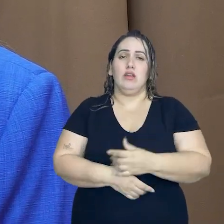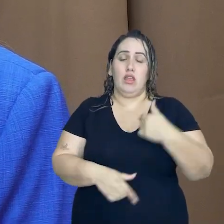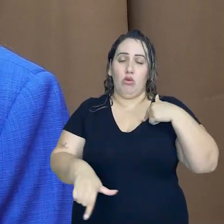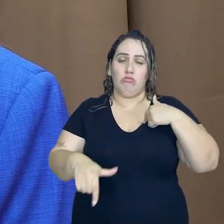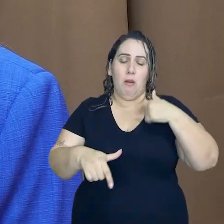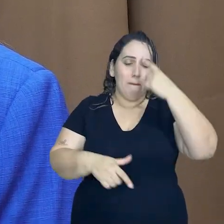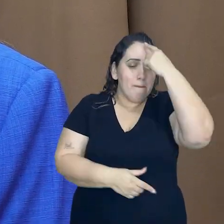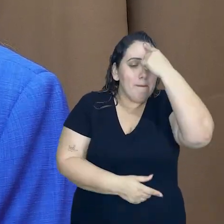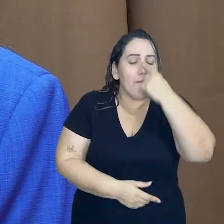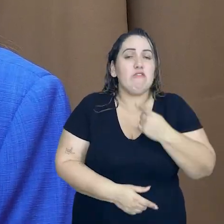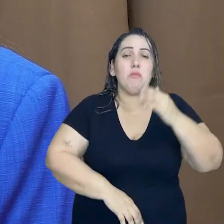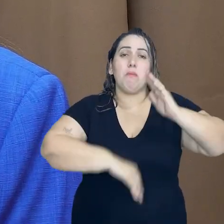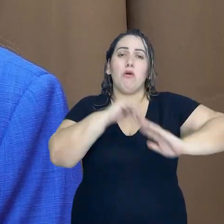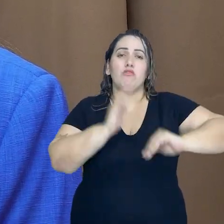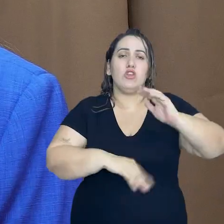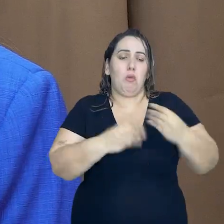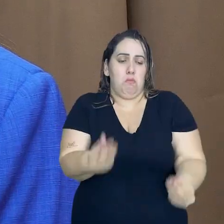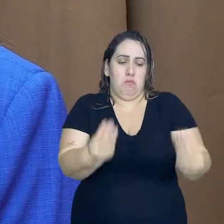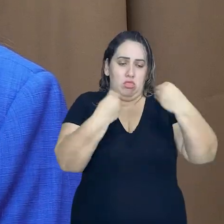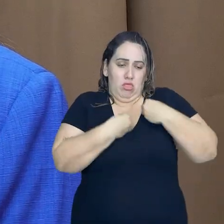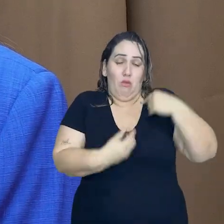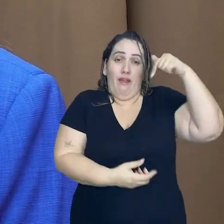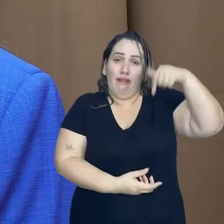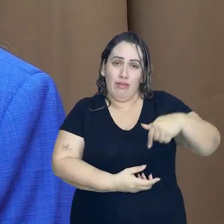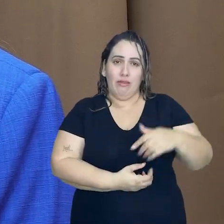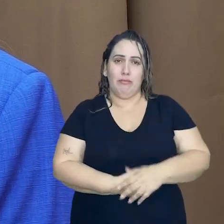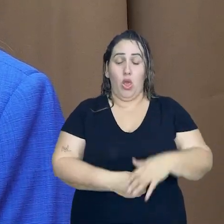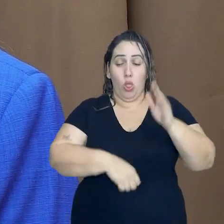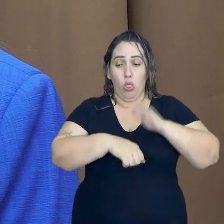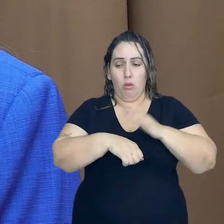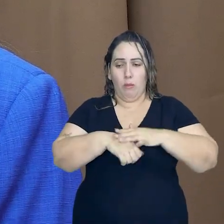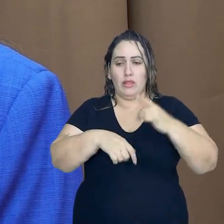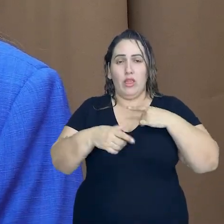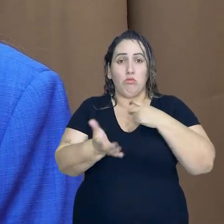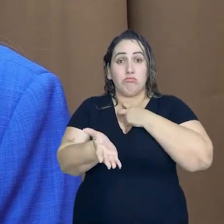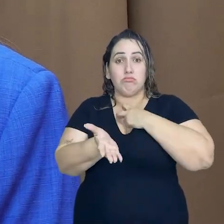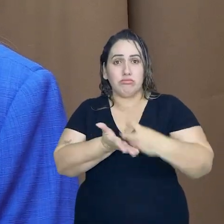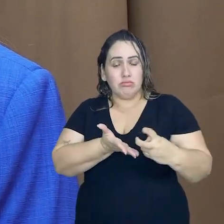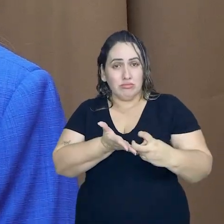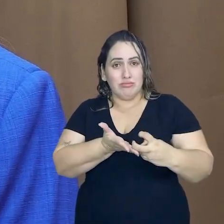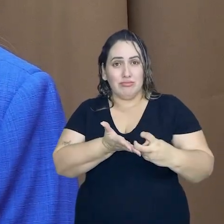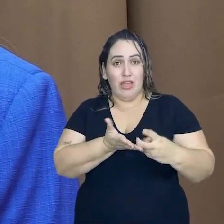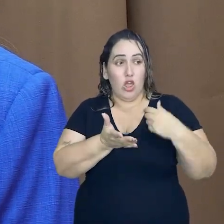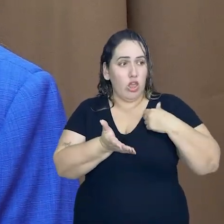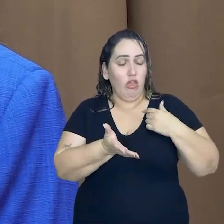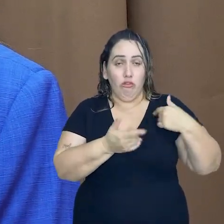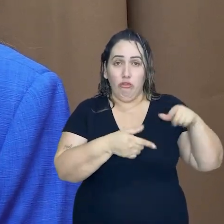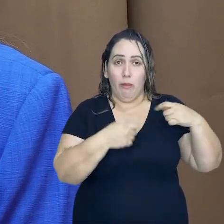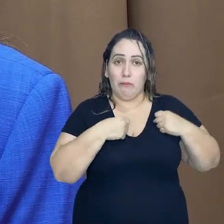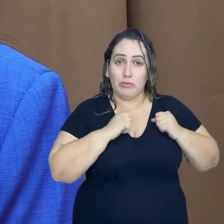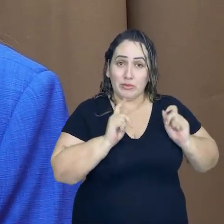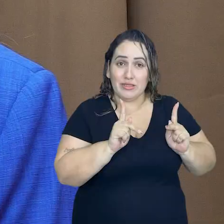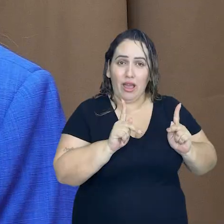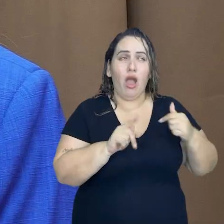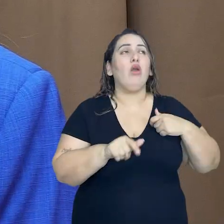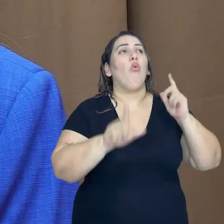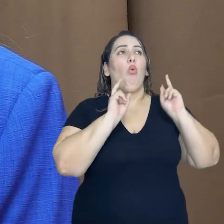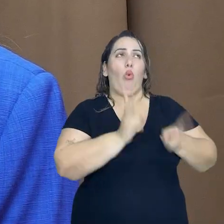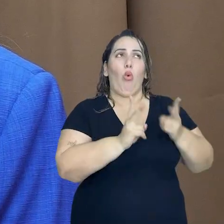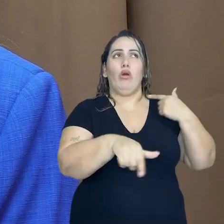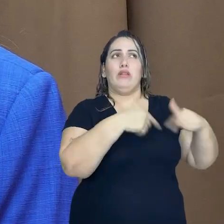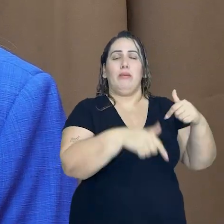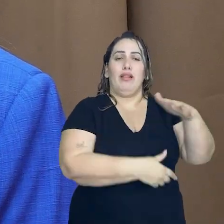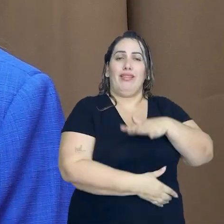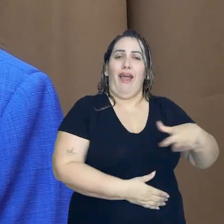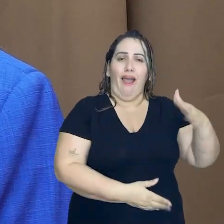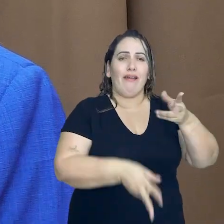Justiça Eleitoral, né, eu segui nessa área, né, e, assim, estou cada vez mais apaixonada, né? Agora eu